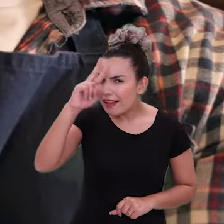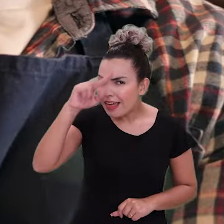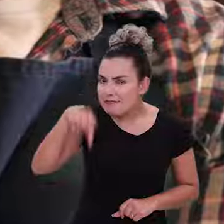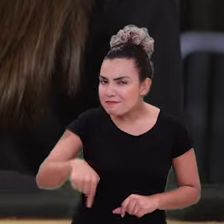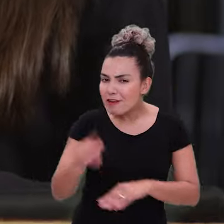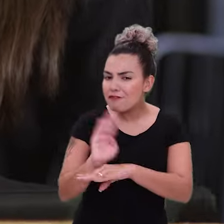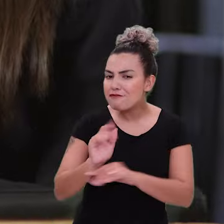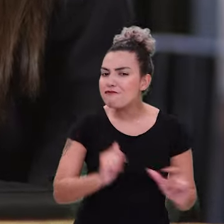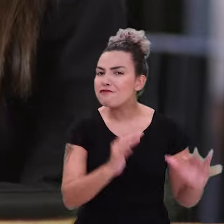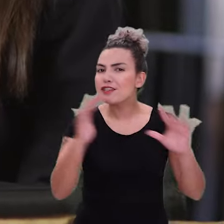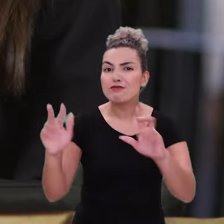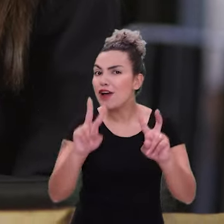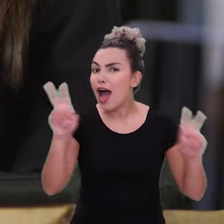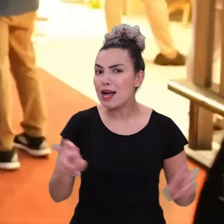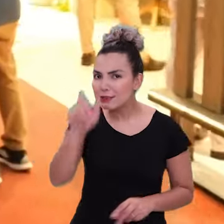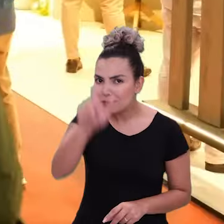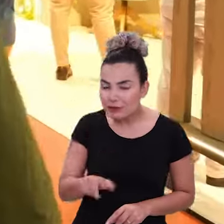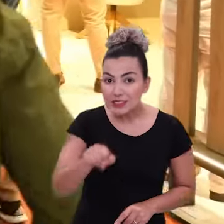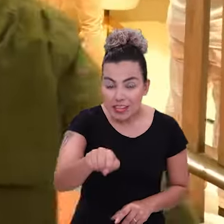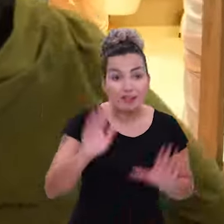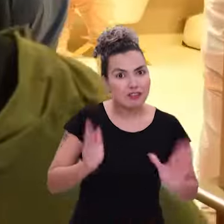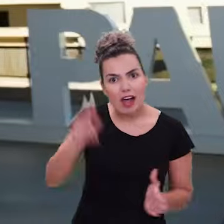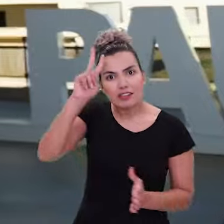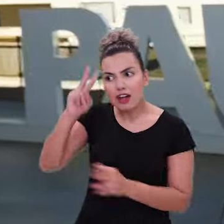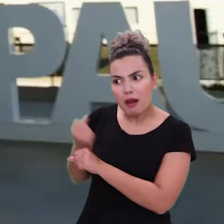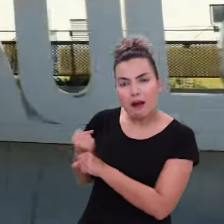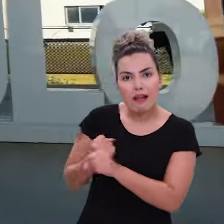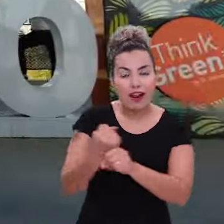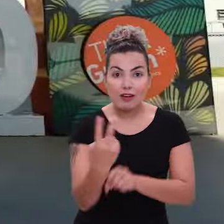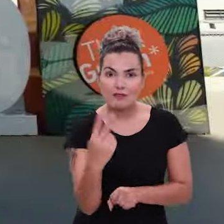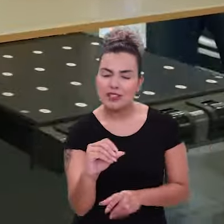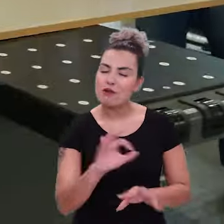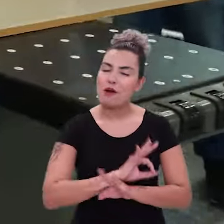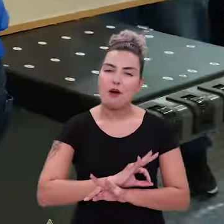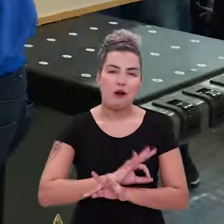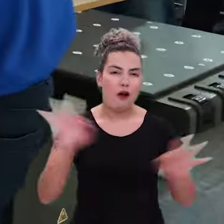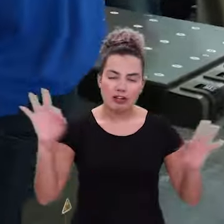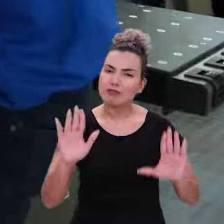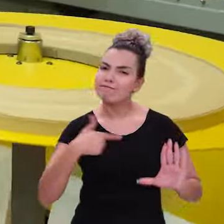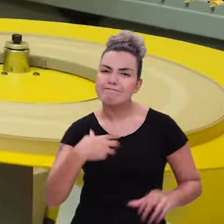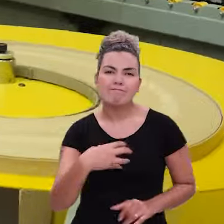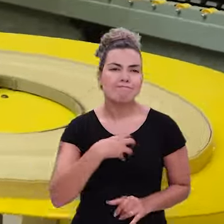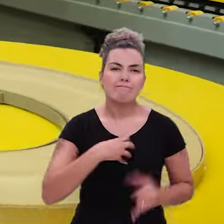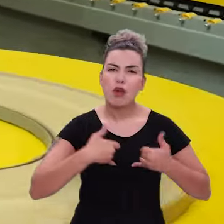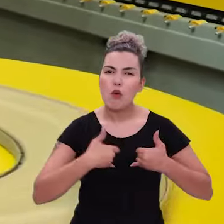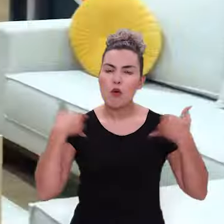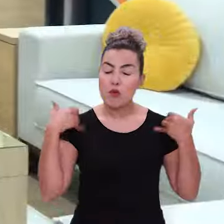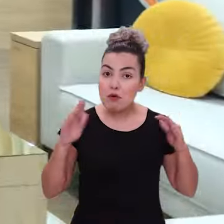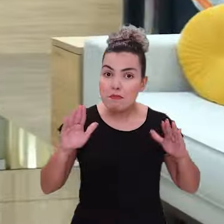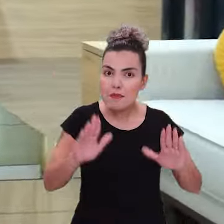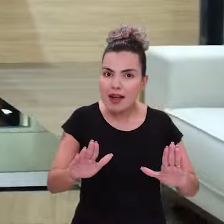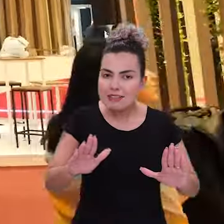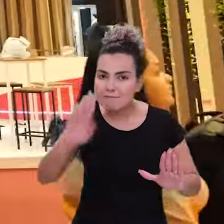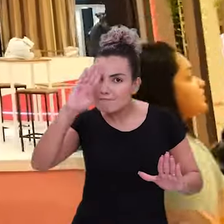Você não esqueceu que esse vídeo é sobre você, né? Nós estamos fazendo 20 anos. Ótimo! Isso muito nos orgulha. Mas